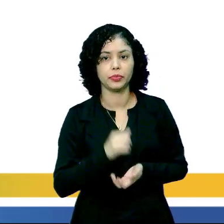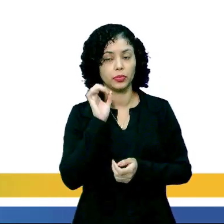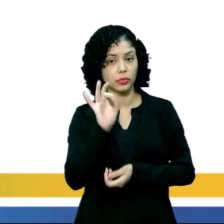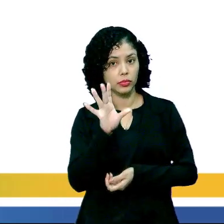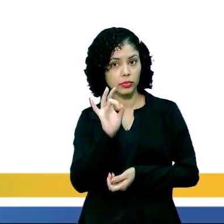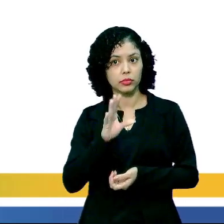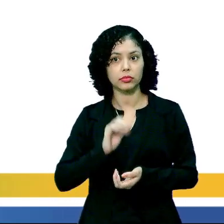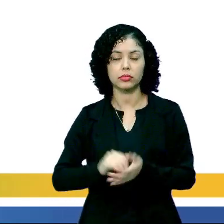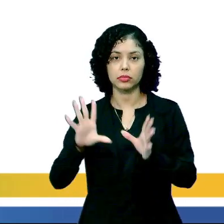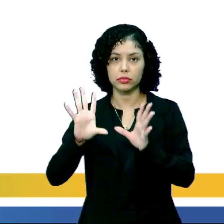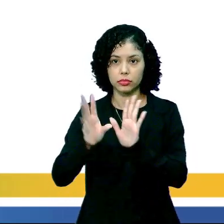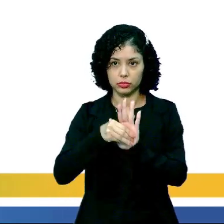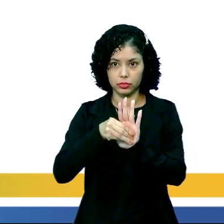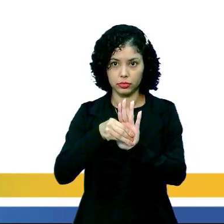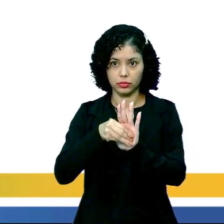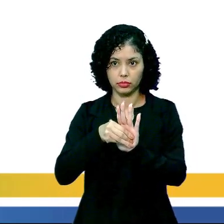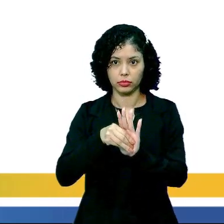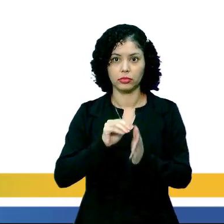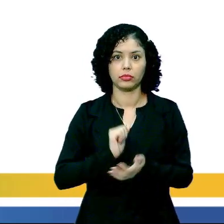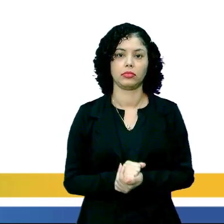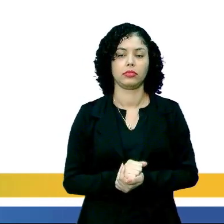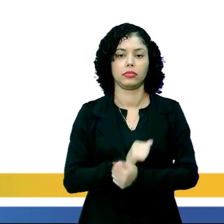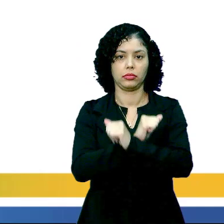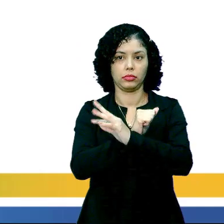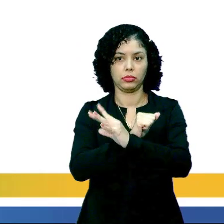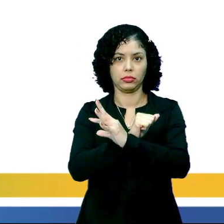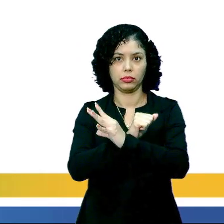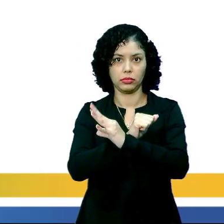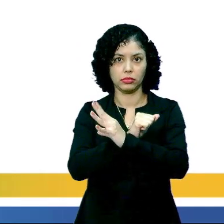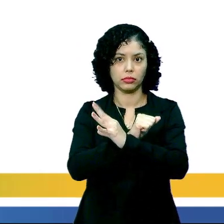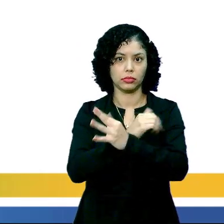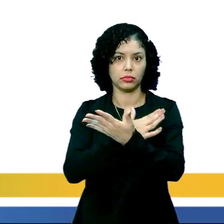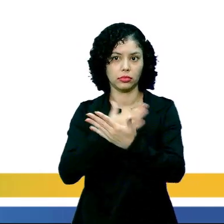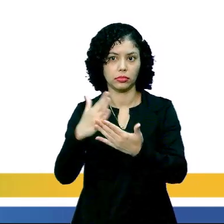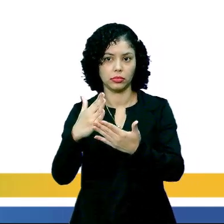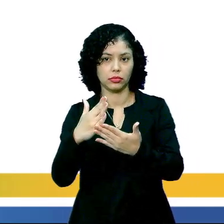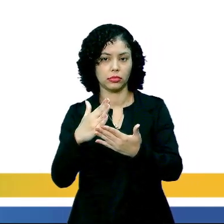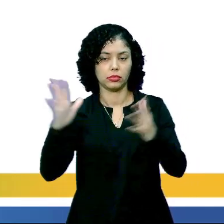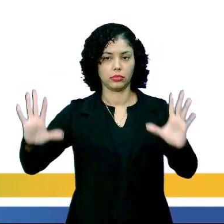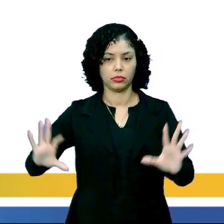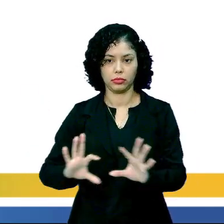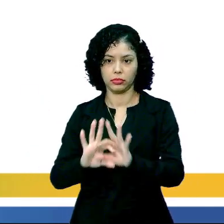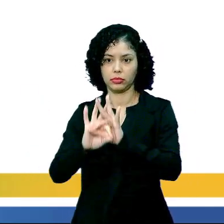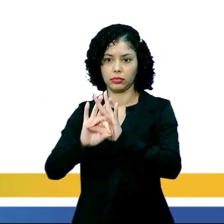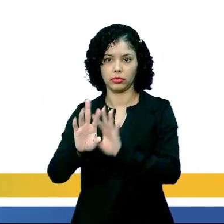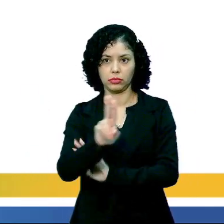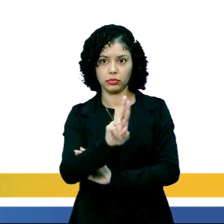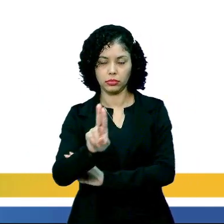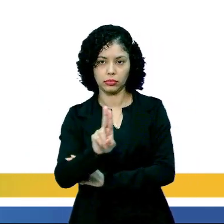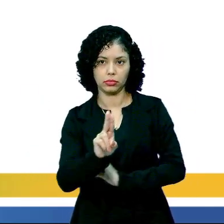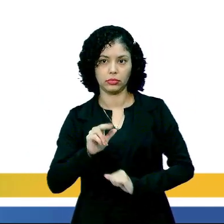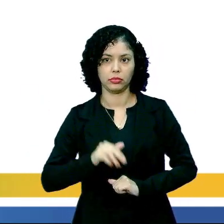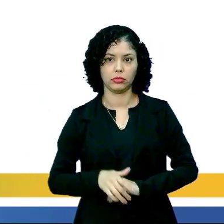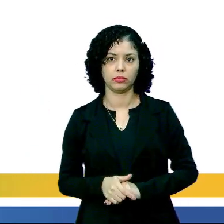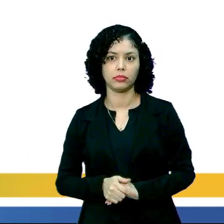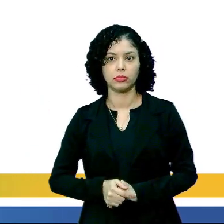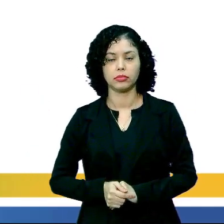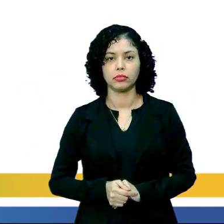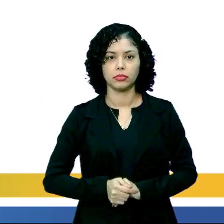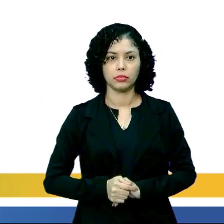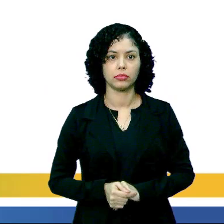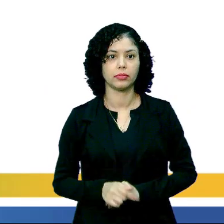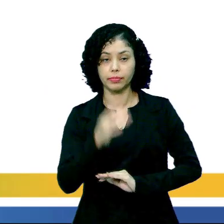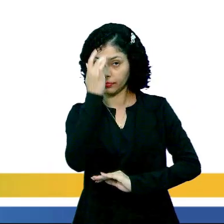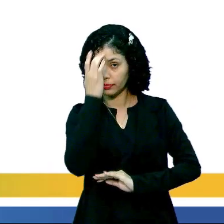que você acrescente a palavra ácido no início o nome do elemento que está acompanhando o hidrogênio mais a terminação hídrica